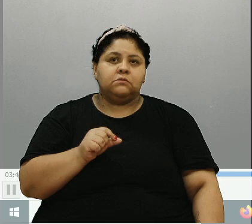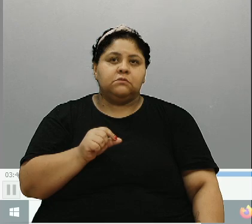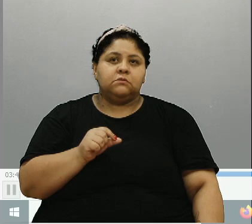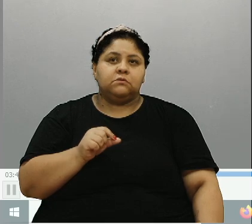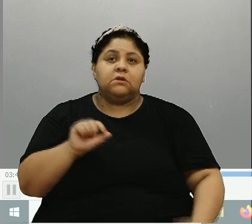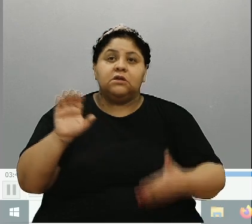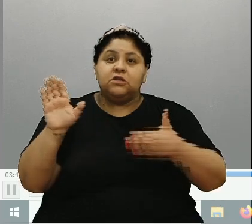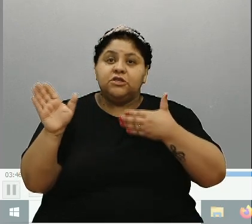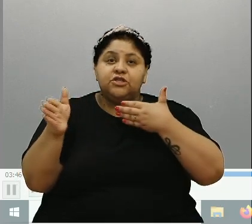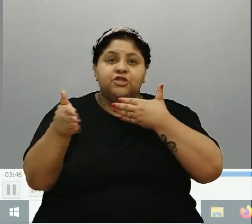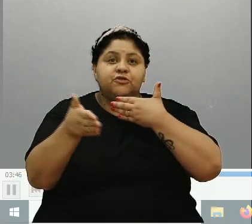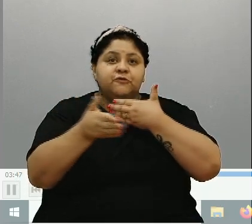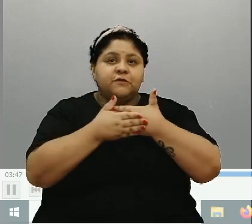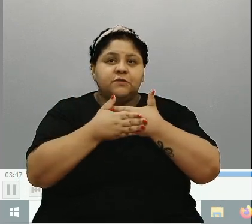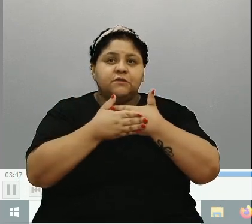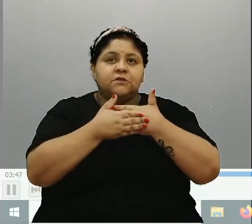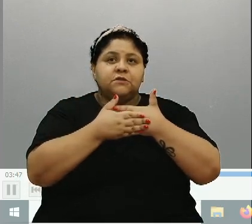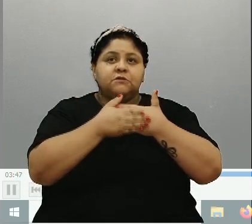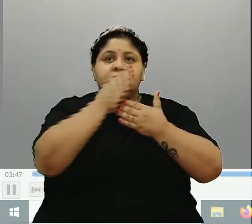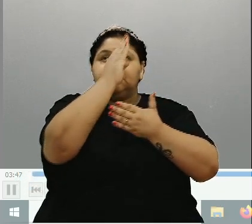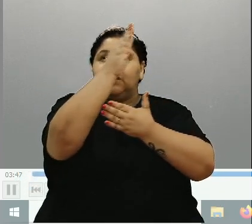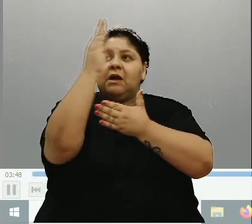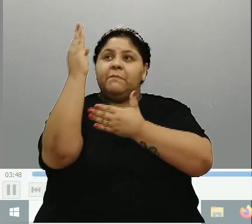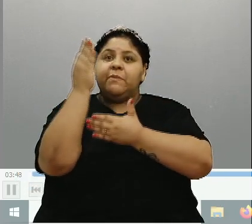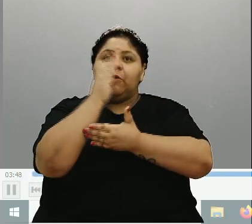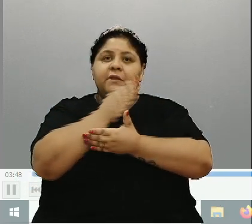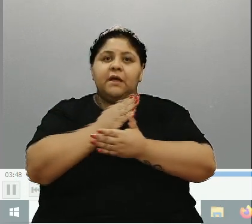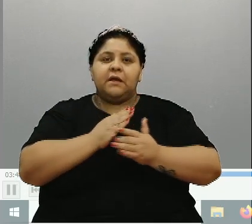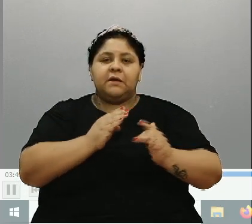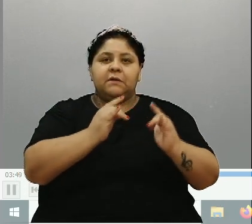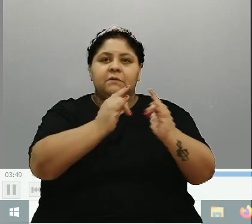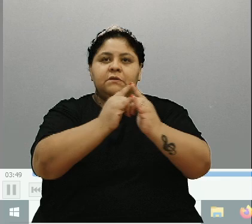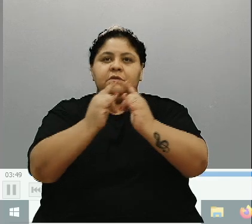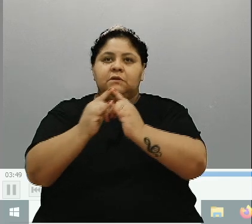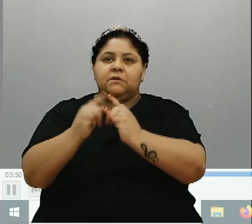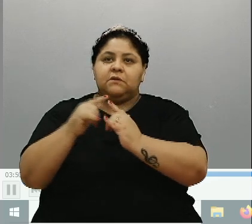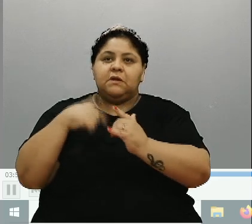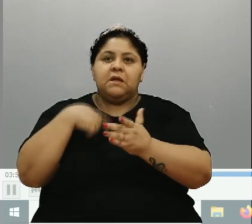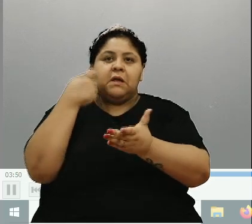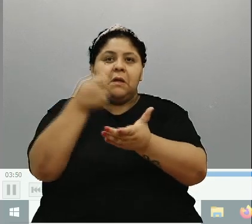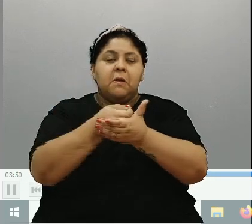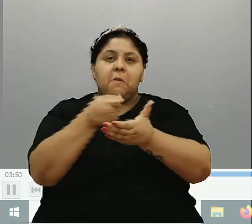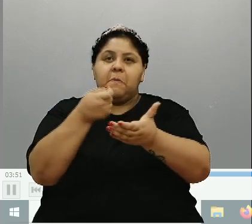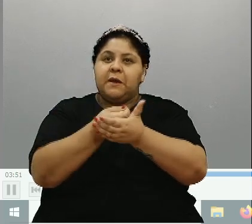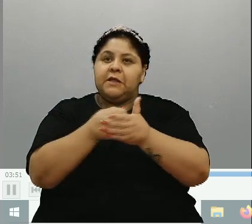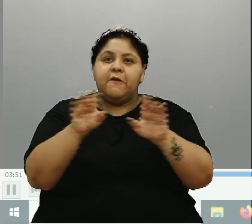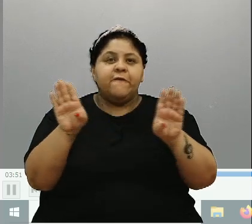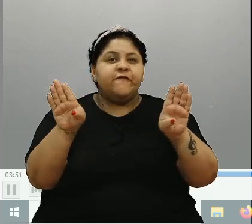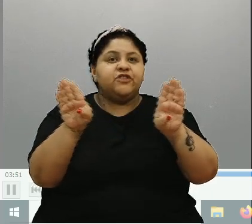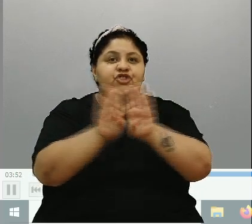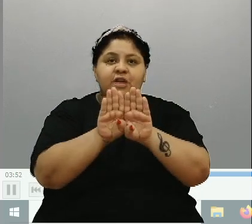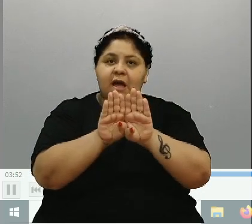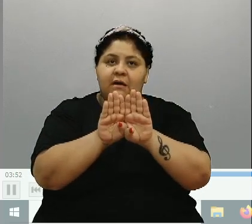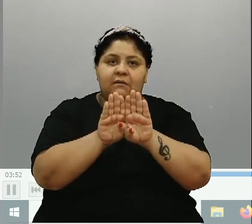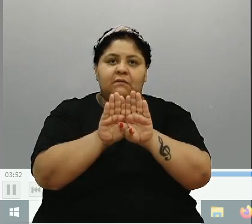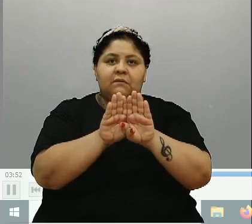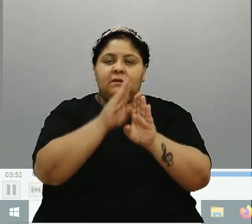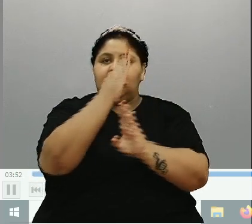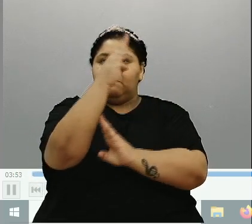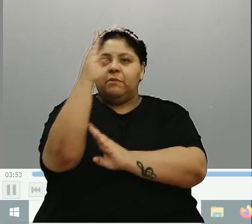de fechar a biblioteca do Instituto Quindim. Sou obrigado a fechar a biblioteca do Instituto Quindim.